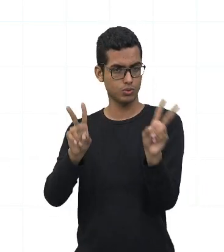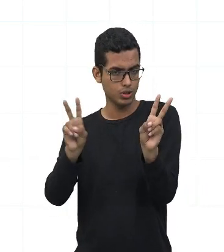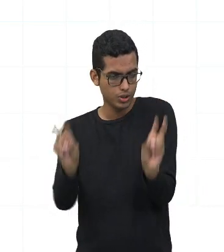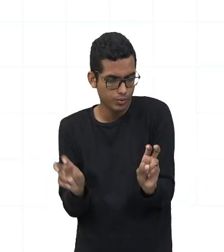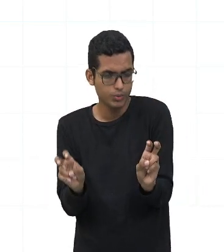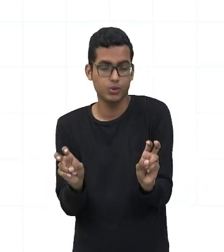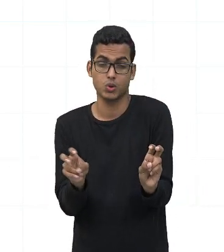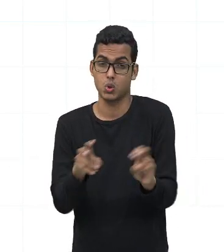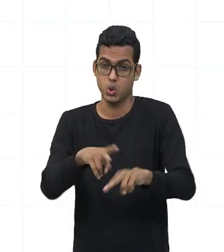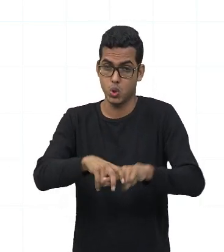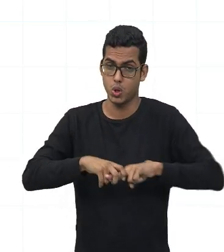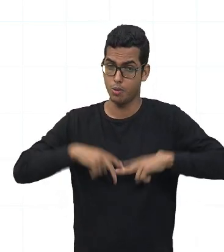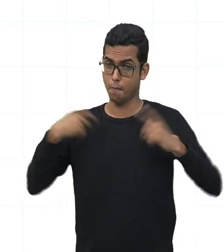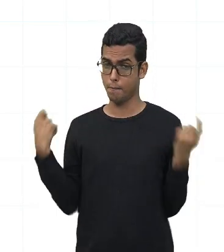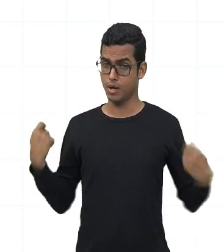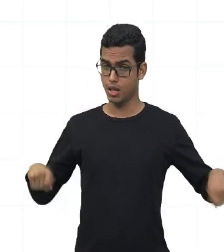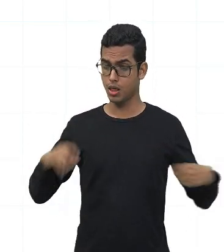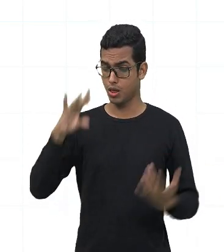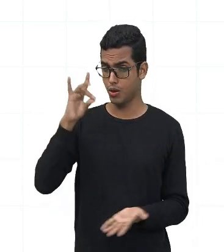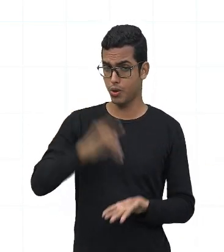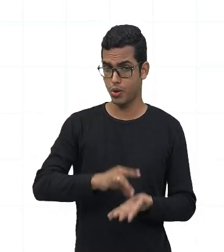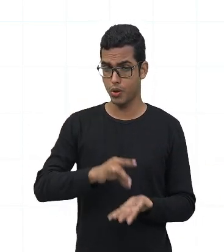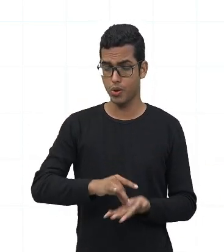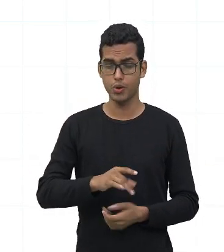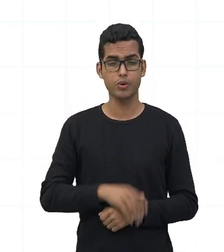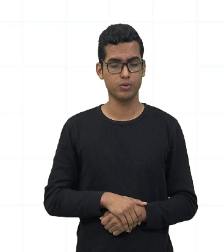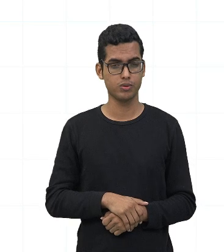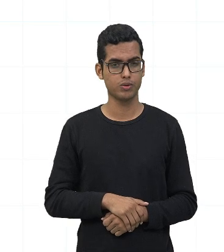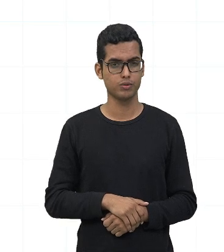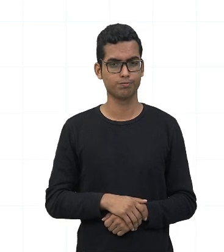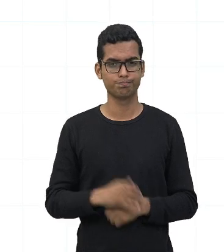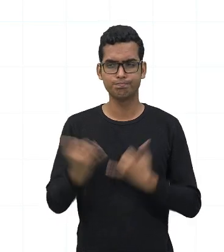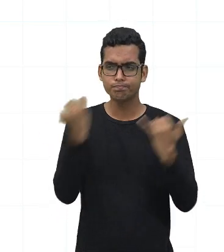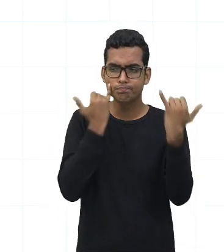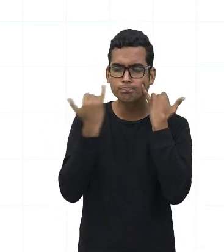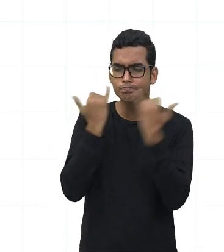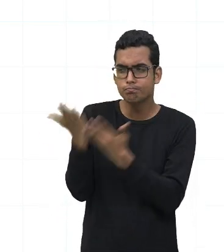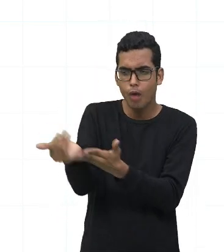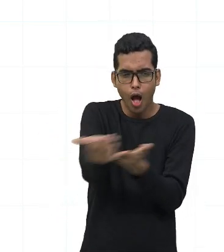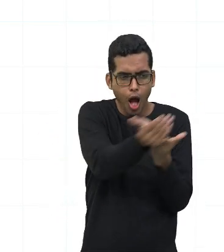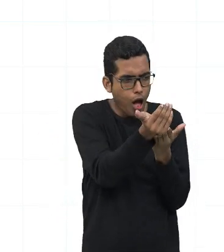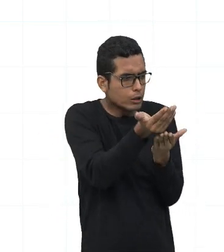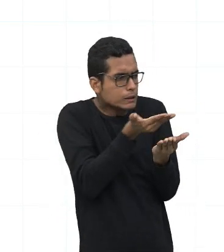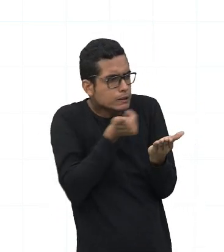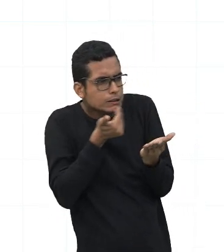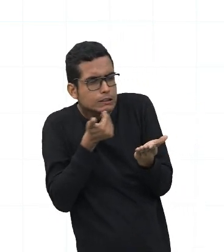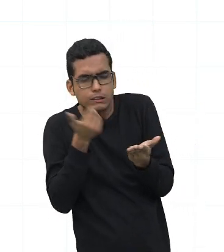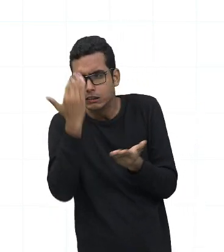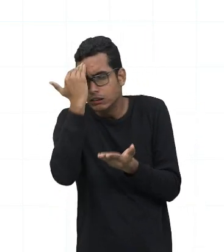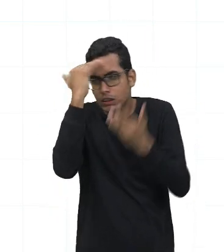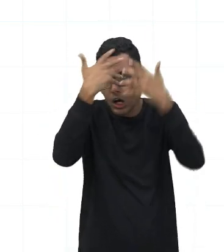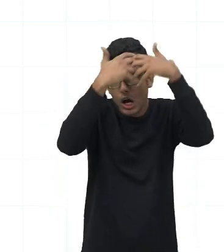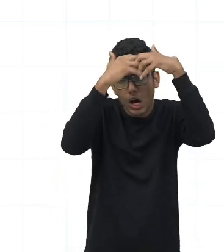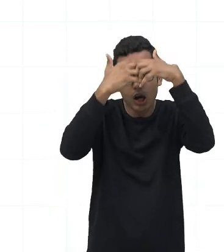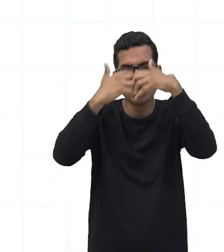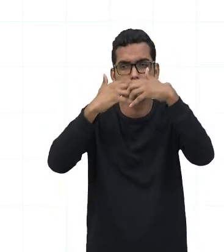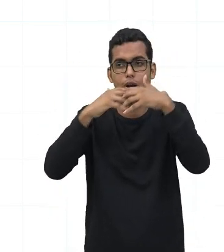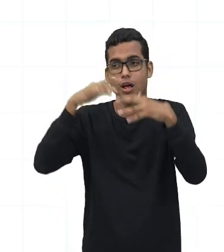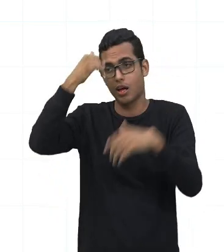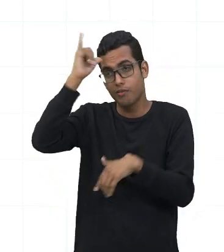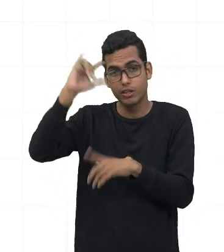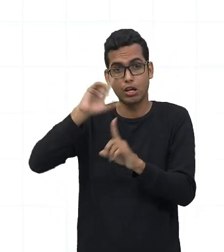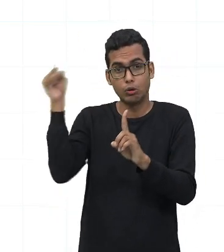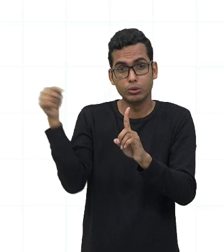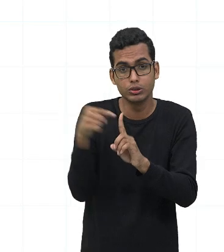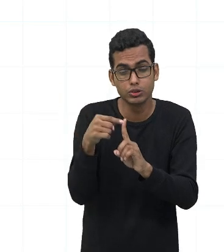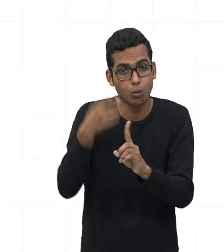eu preciso canalizar as minhas ideias de uma forma que eu não perca o meu objetivo. Porque quando